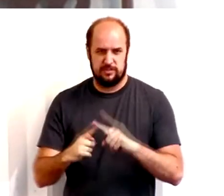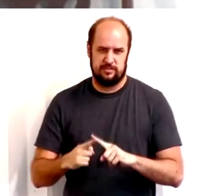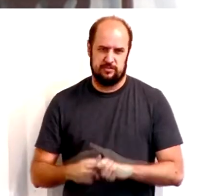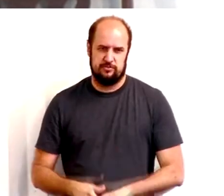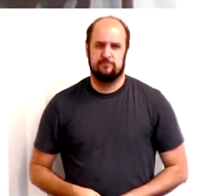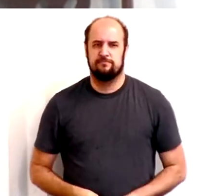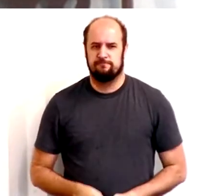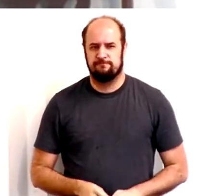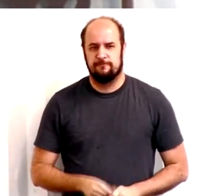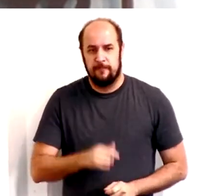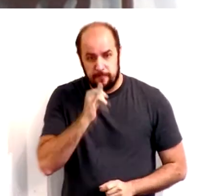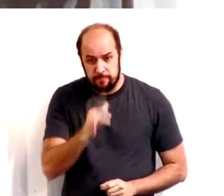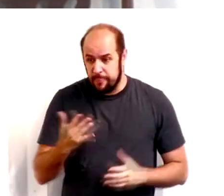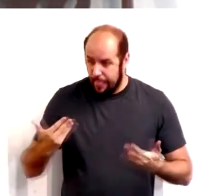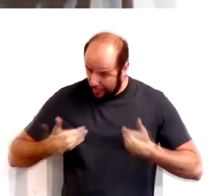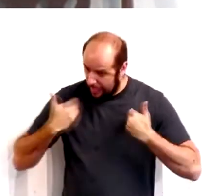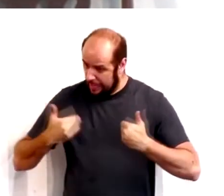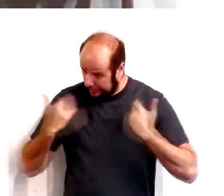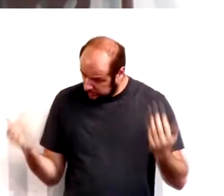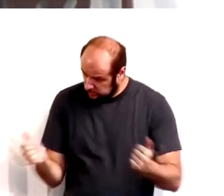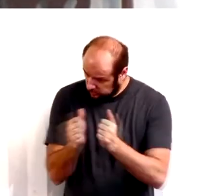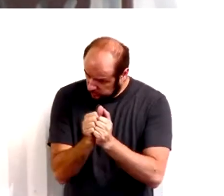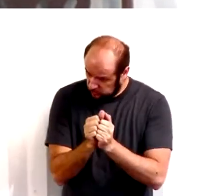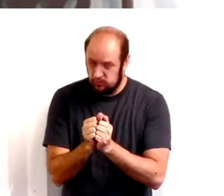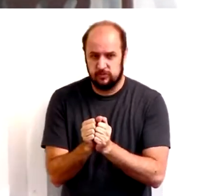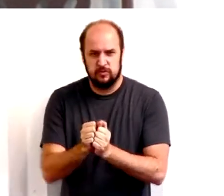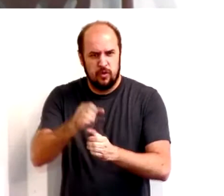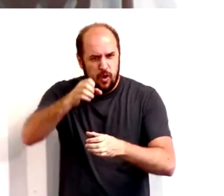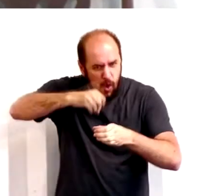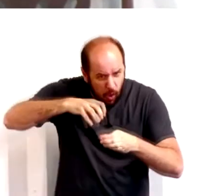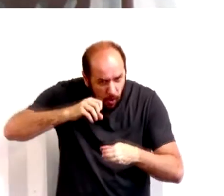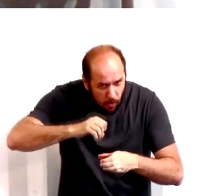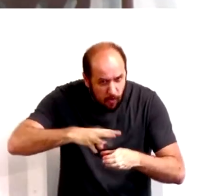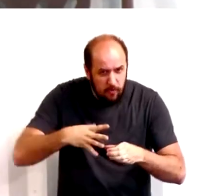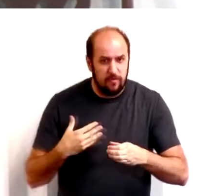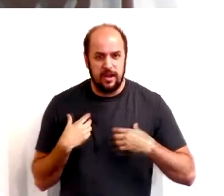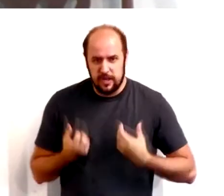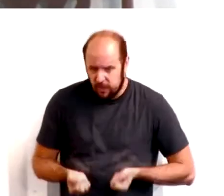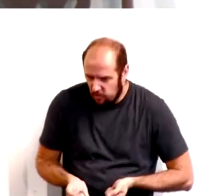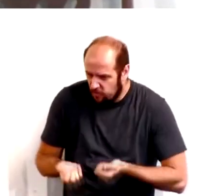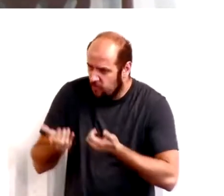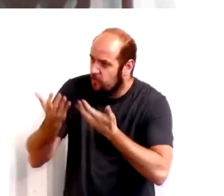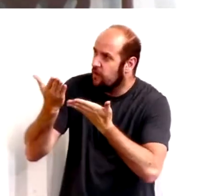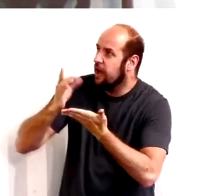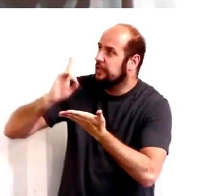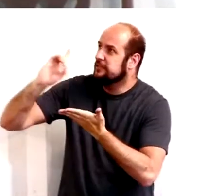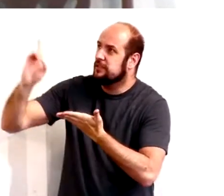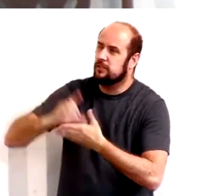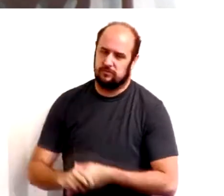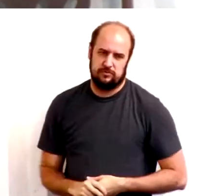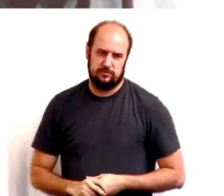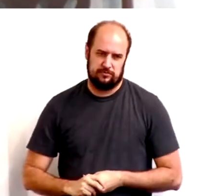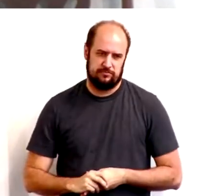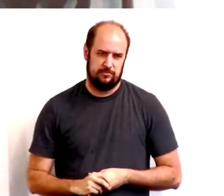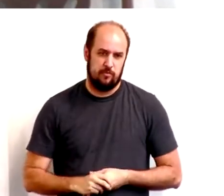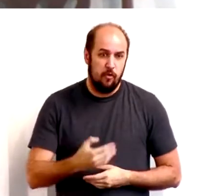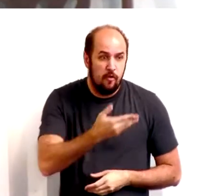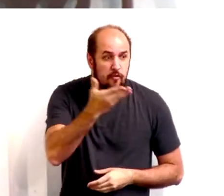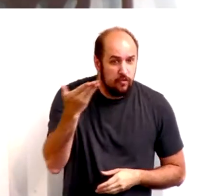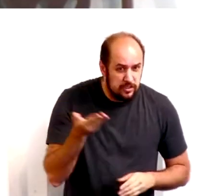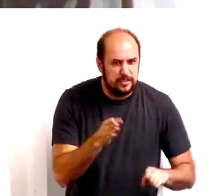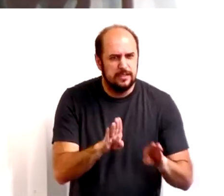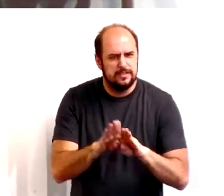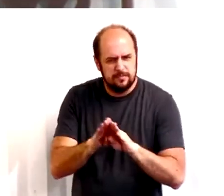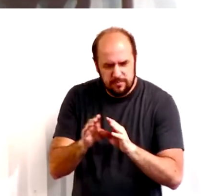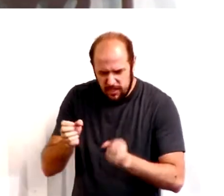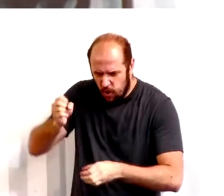Filipos. Ele diz: alegrai-vos também comigo nessa oferta que eu ofereço a Deus. E vocês também